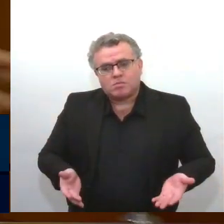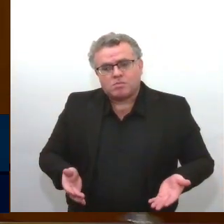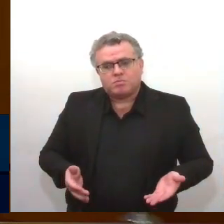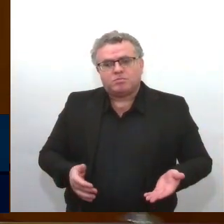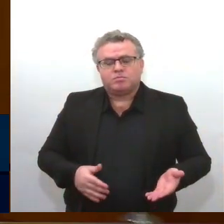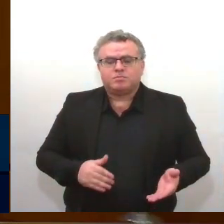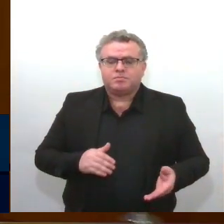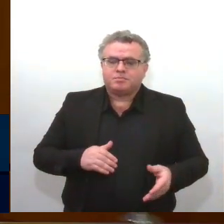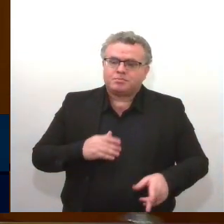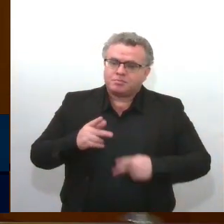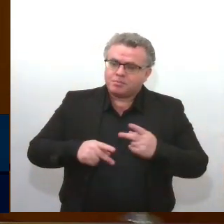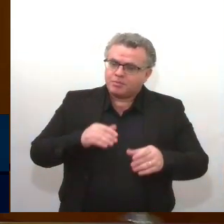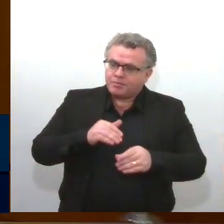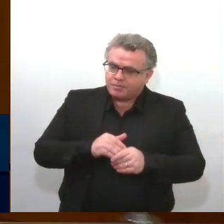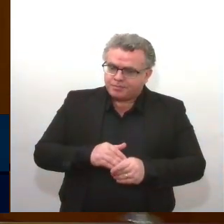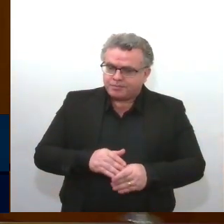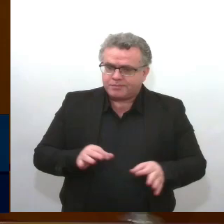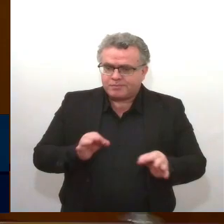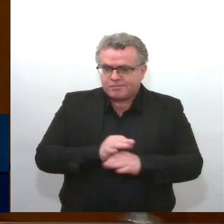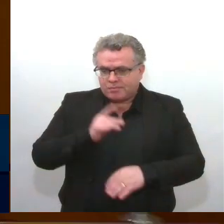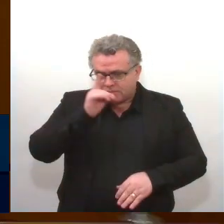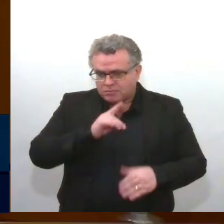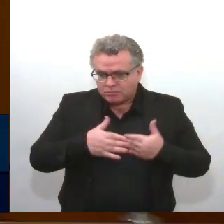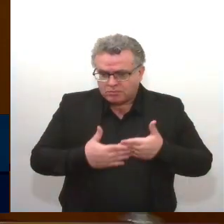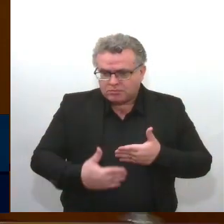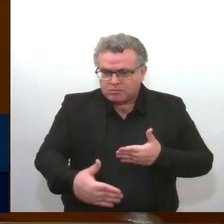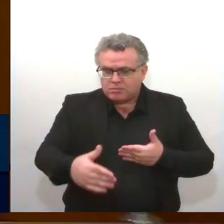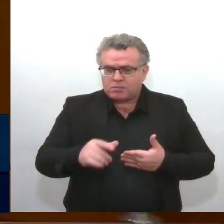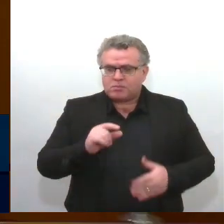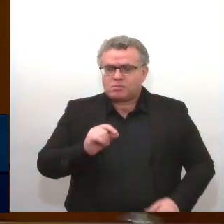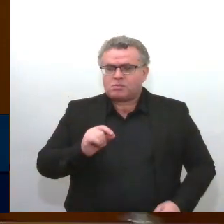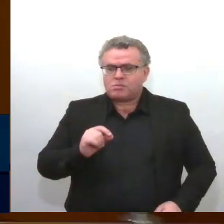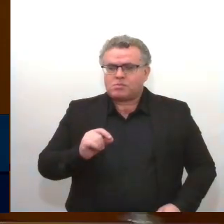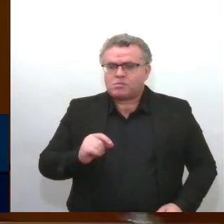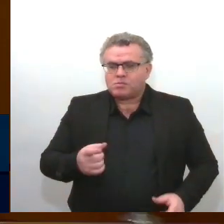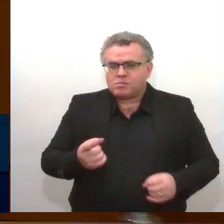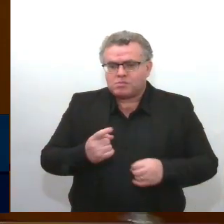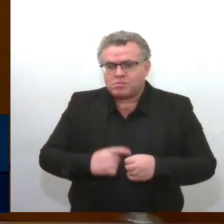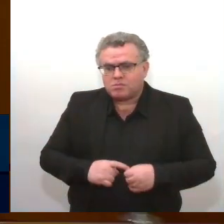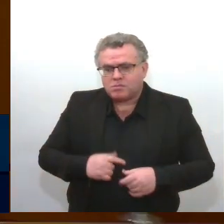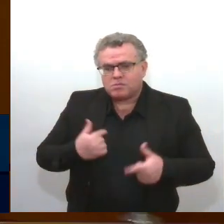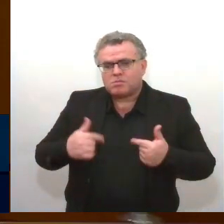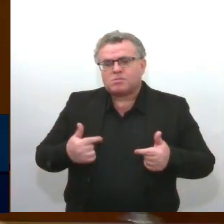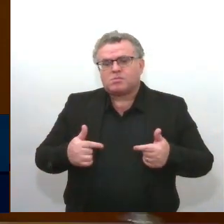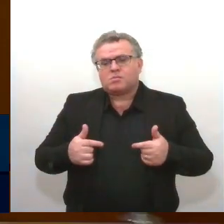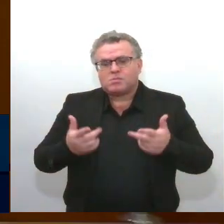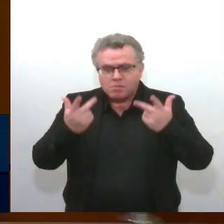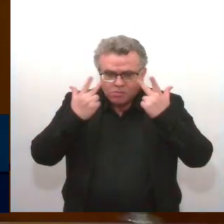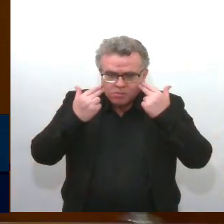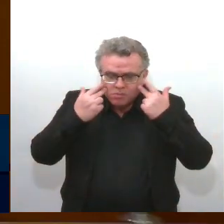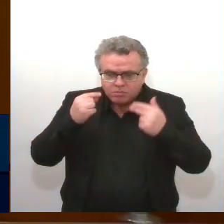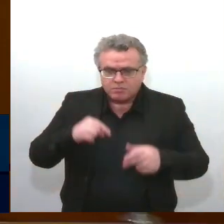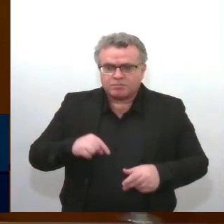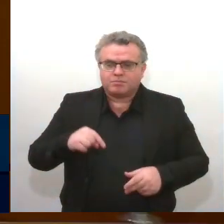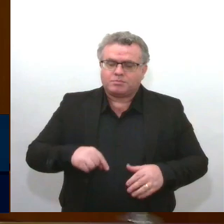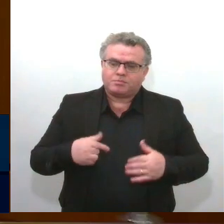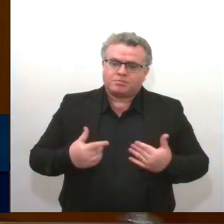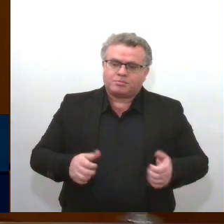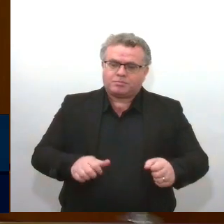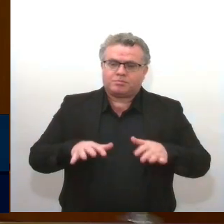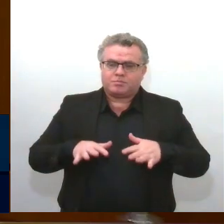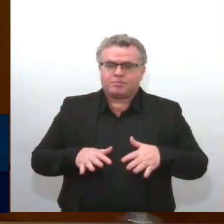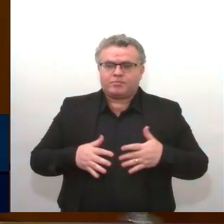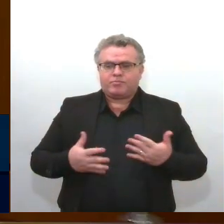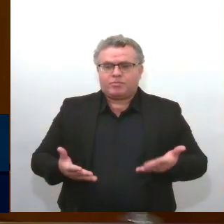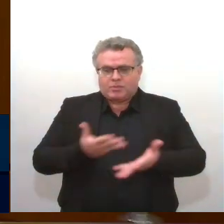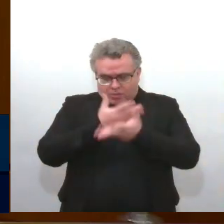domingo a partir de agora a gente volta as nossas atividades também aqui em plenário Mas lógico Não poderia deixar de agradecer como